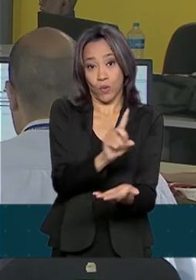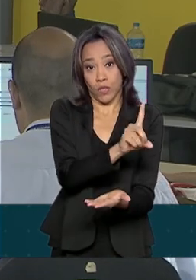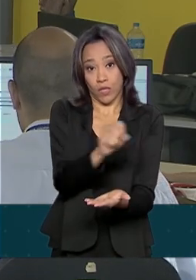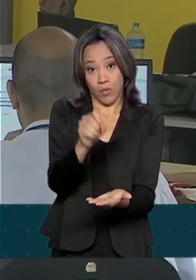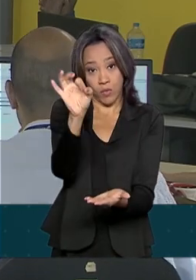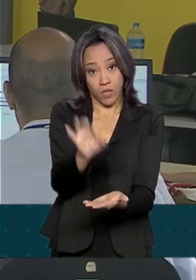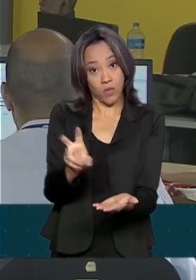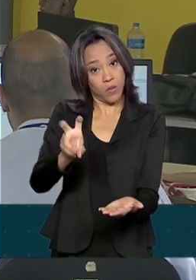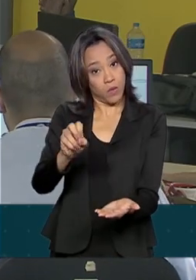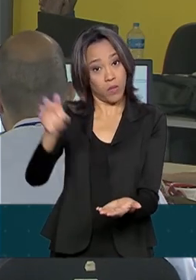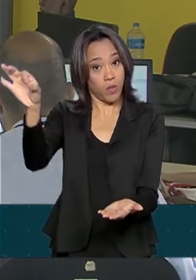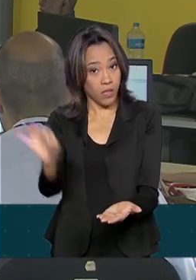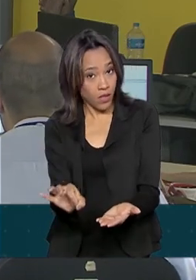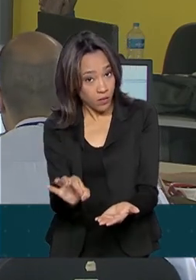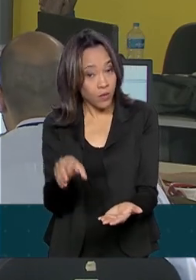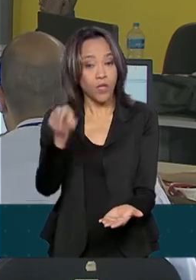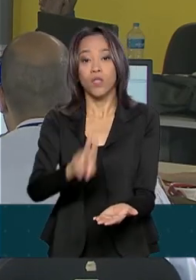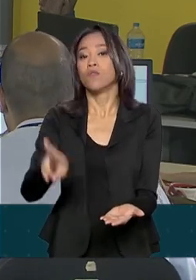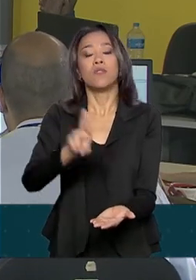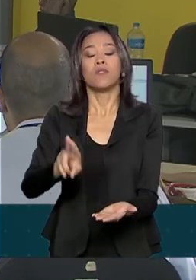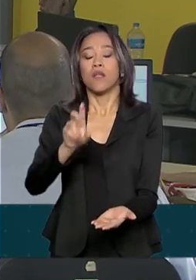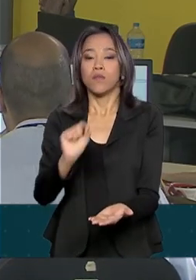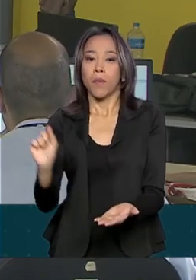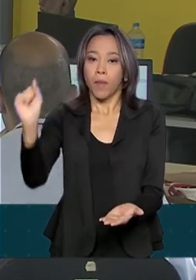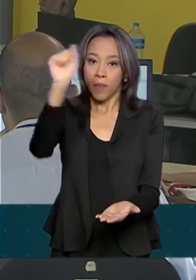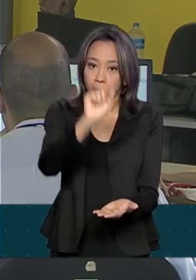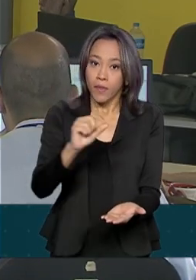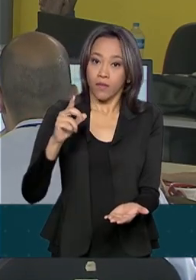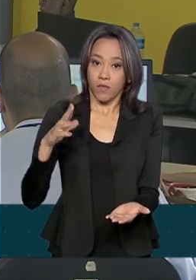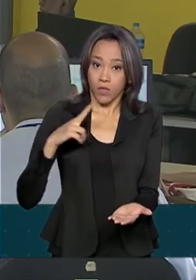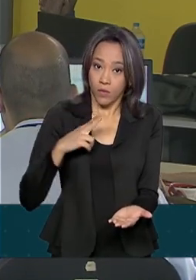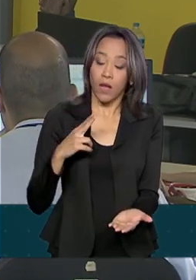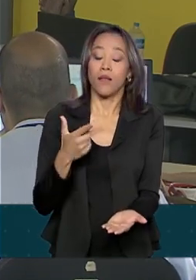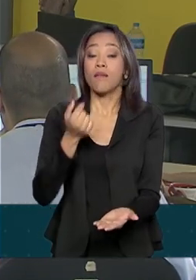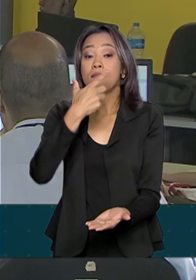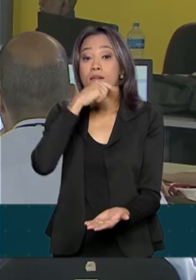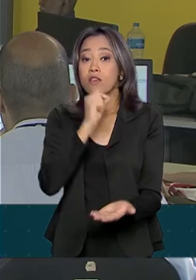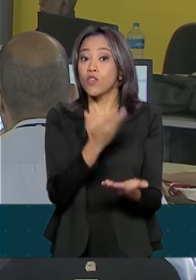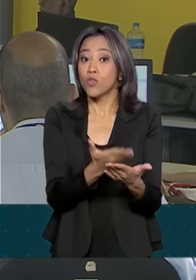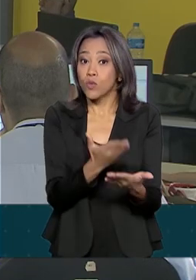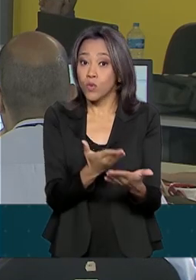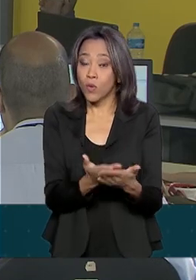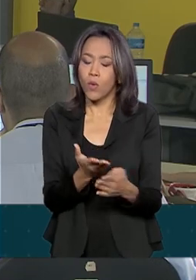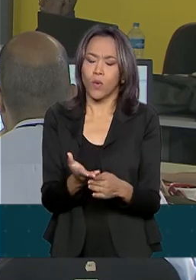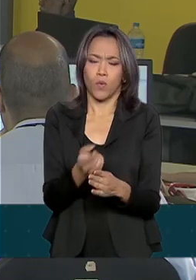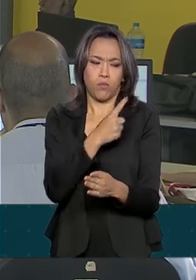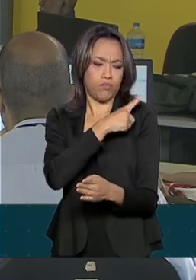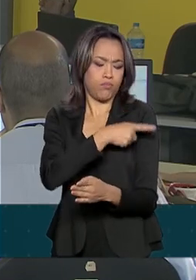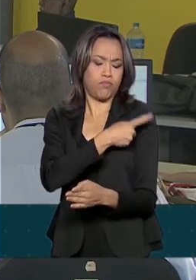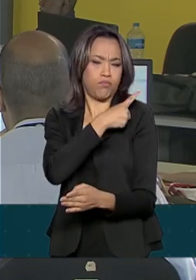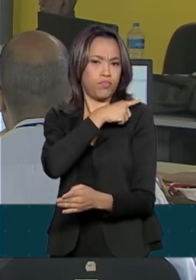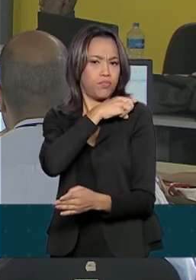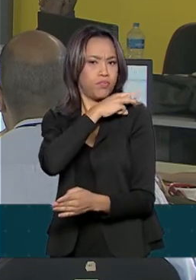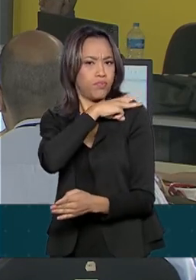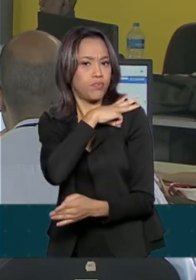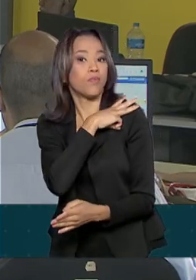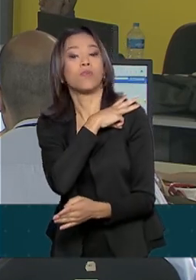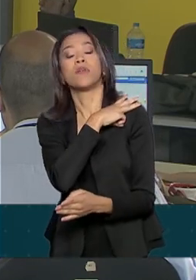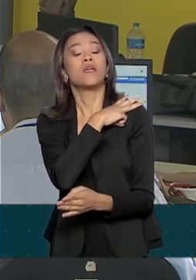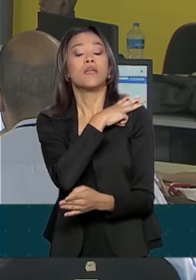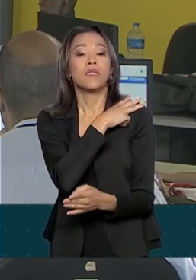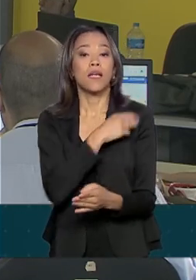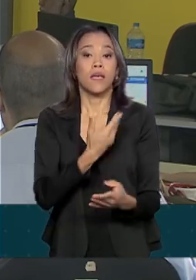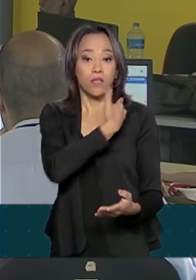instituições particulares de ensino superior. As bolsas são concedidas para quem estudou todo o ensino médio em escola pública ou foi